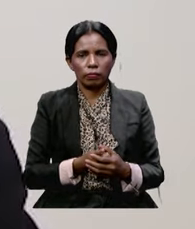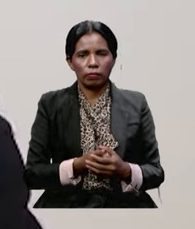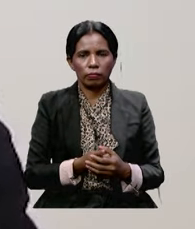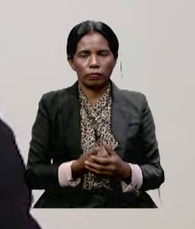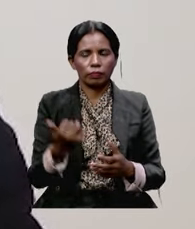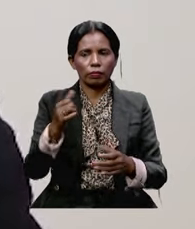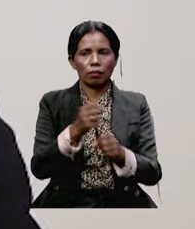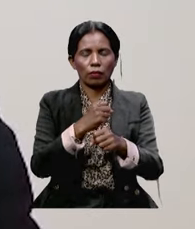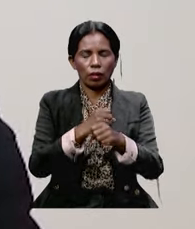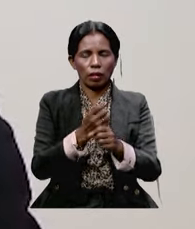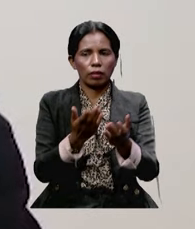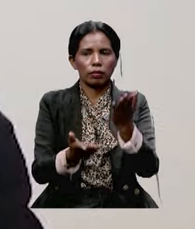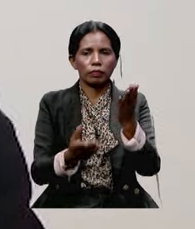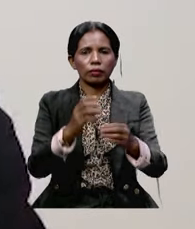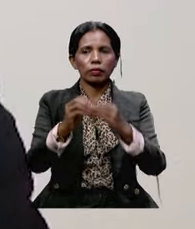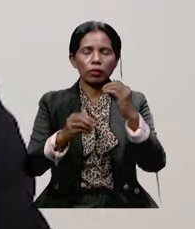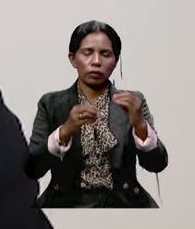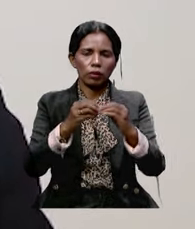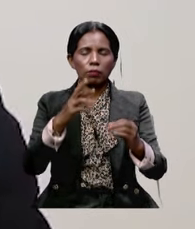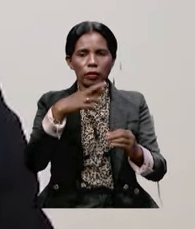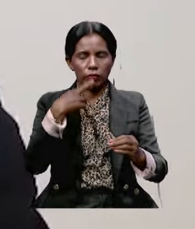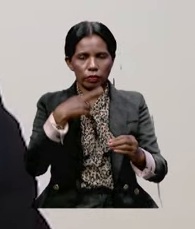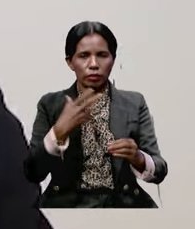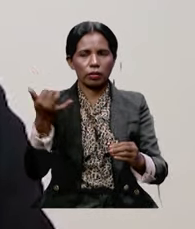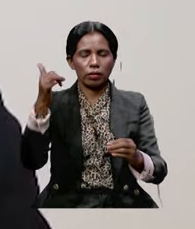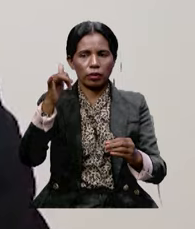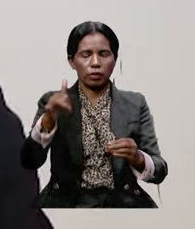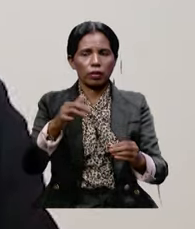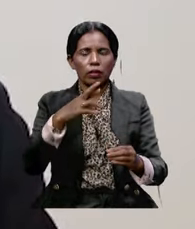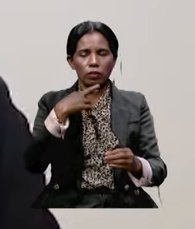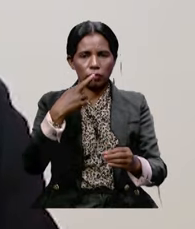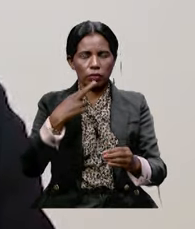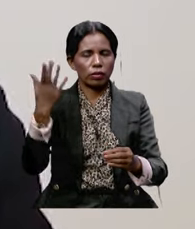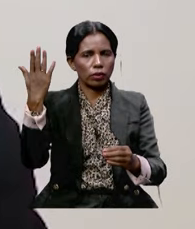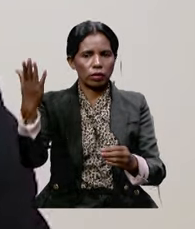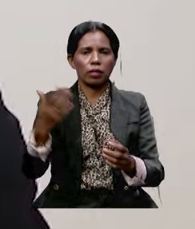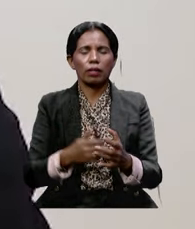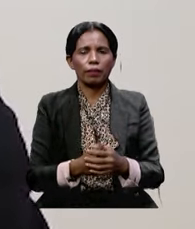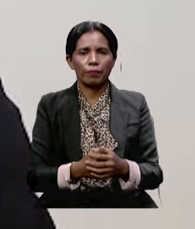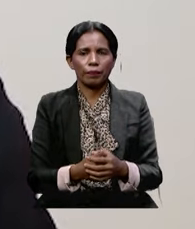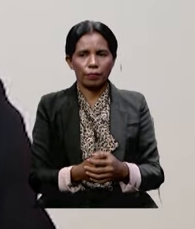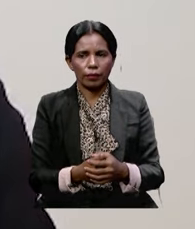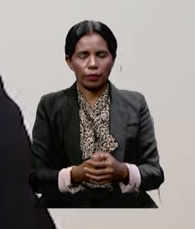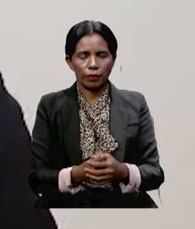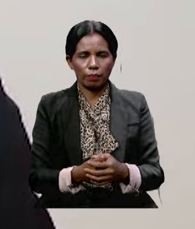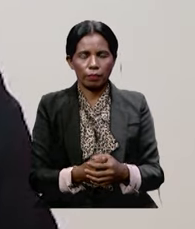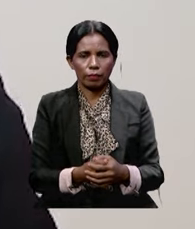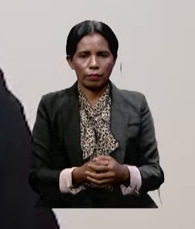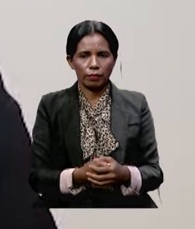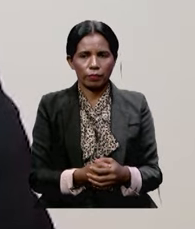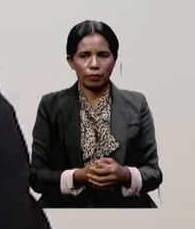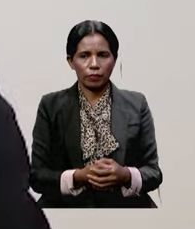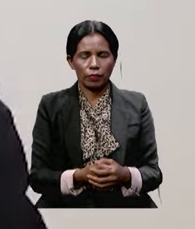sir halo spekulasaun lo iwen kona babe presu fos ia bas